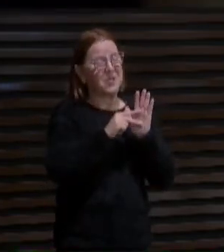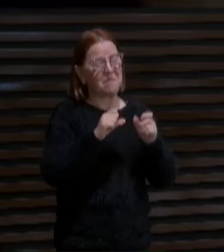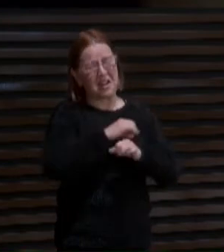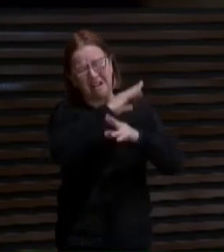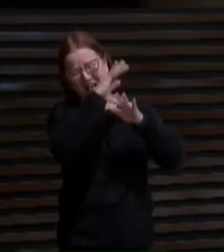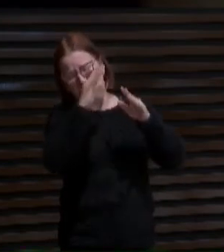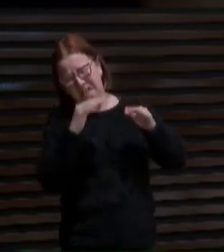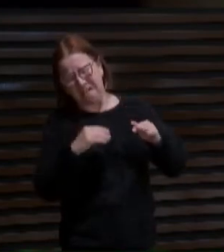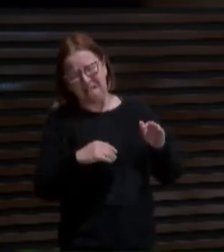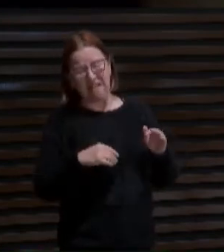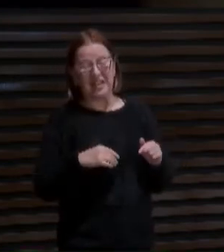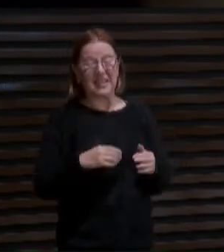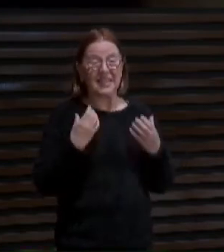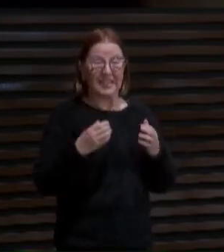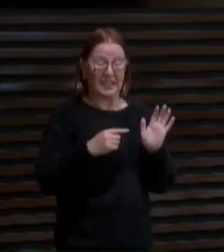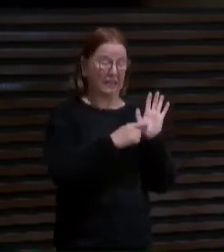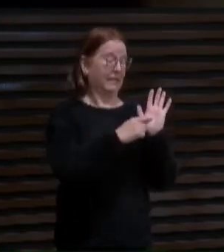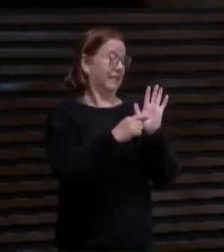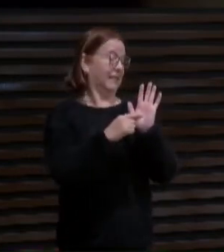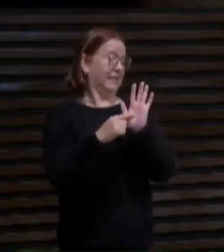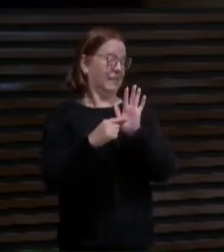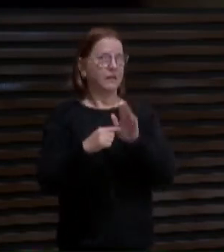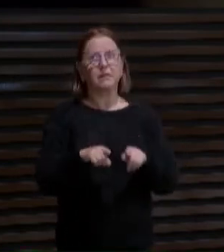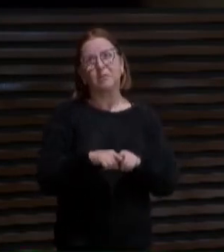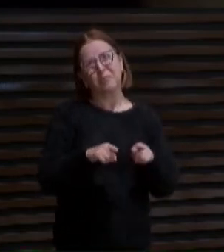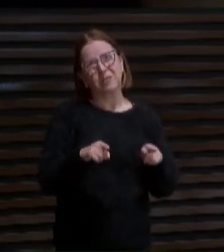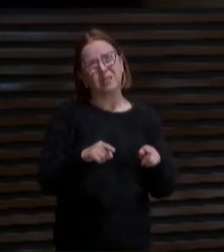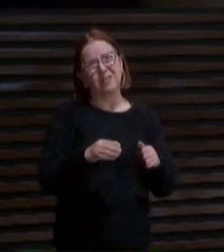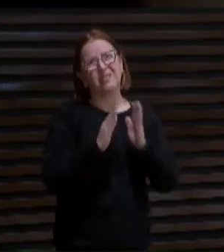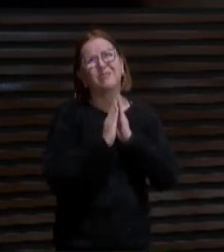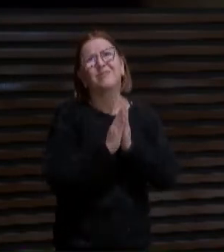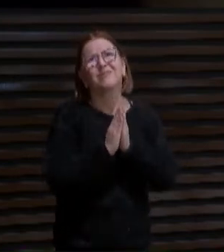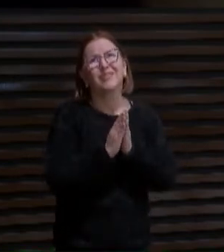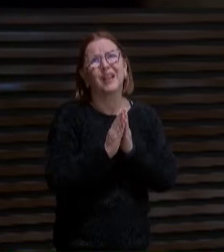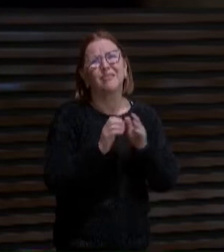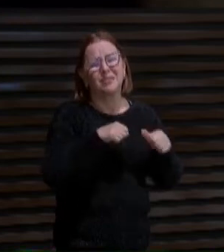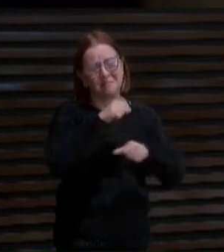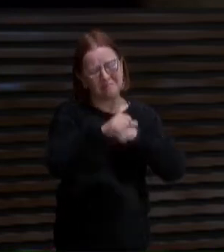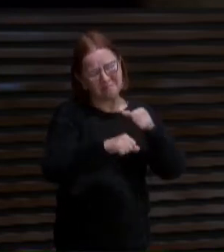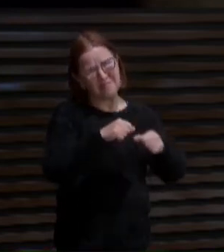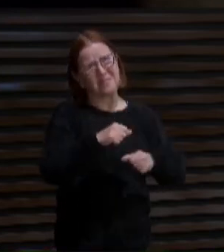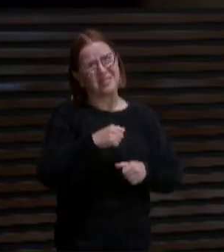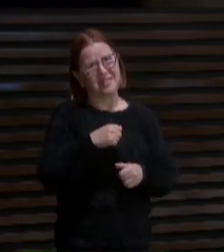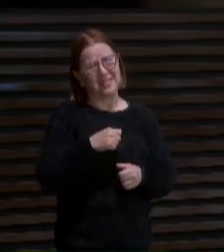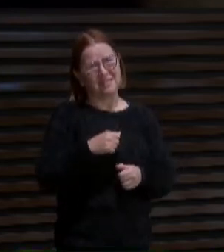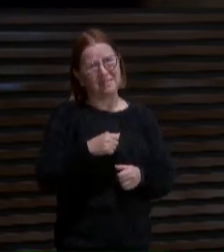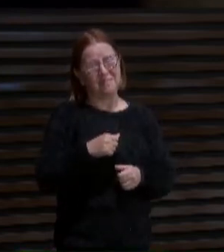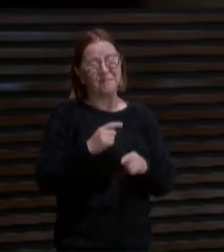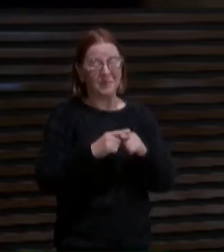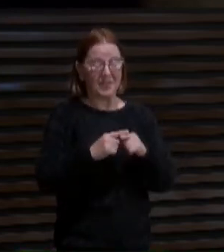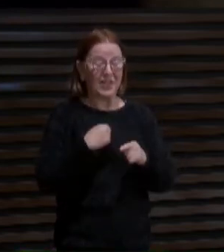coisas para me aparecer mas Senhor eu quero eu quero que eu sou bom disso na minha vida eu quero fazer tudo para tua glória